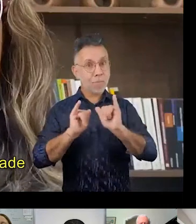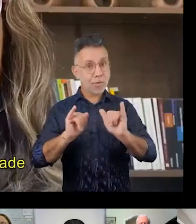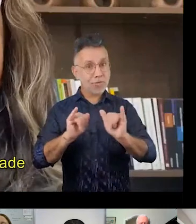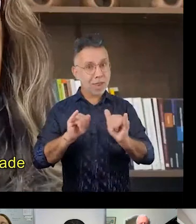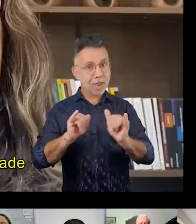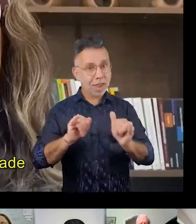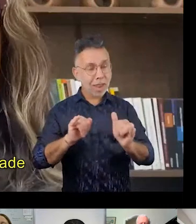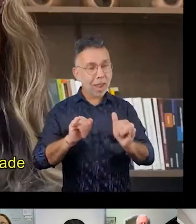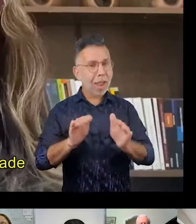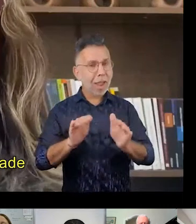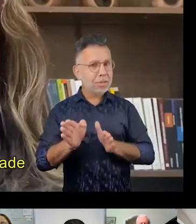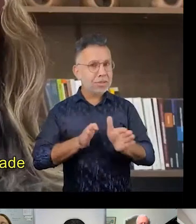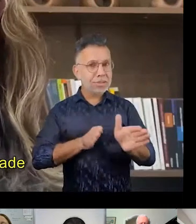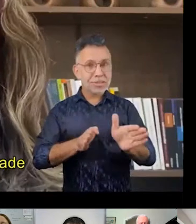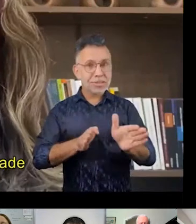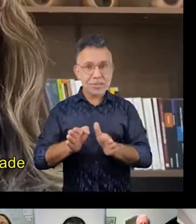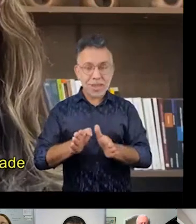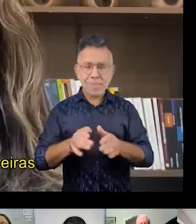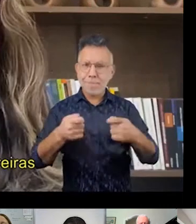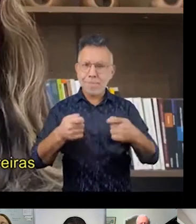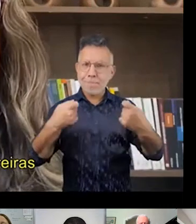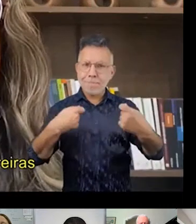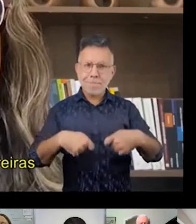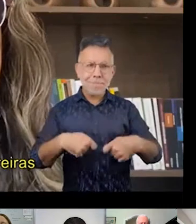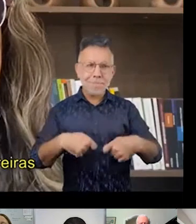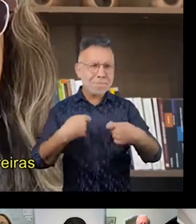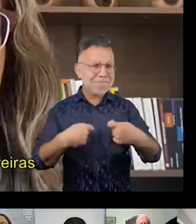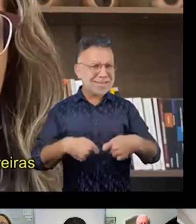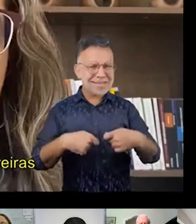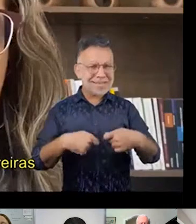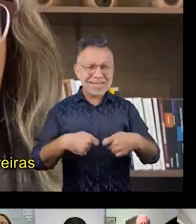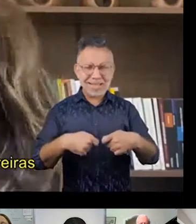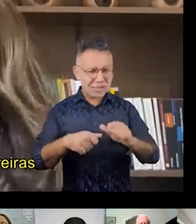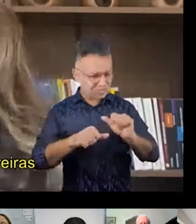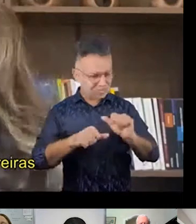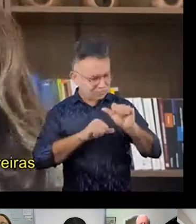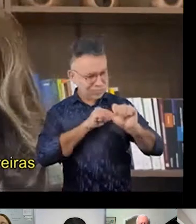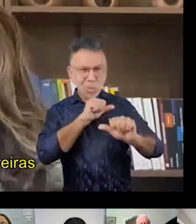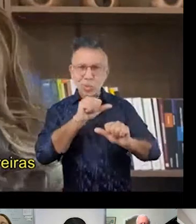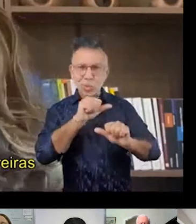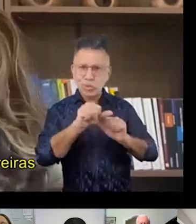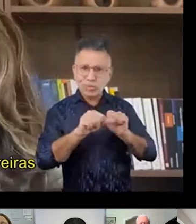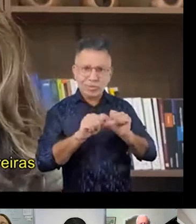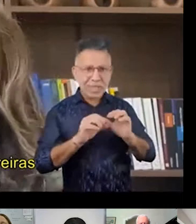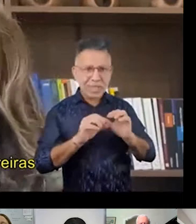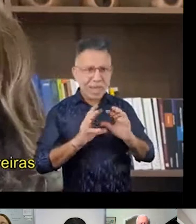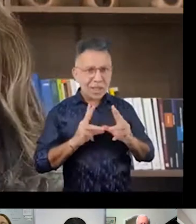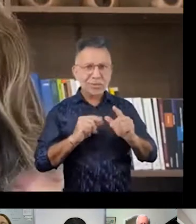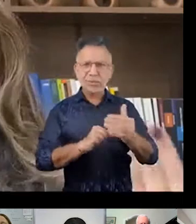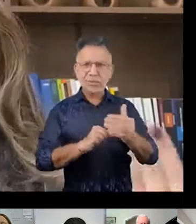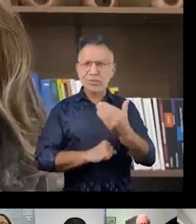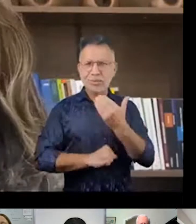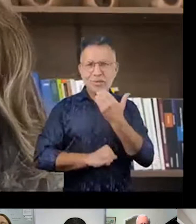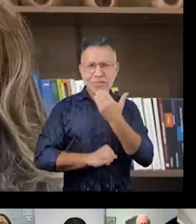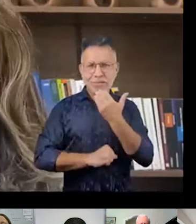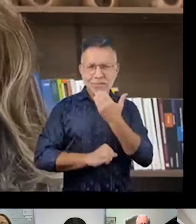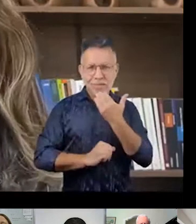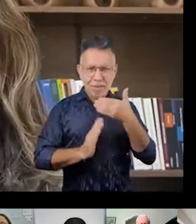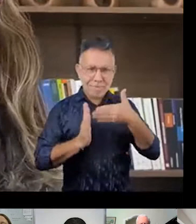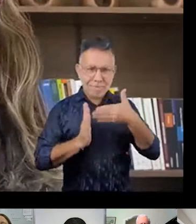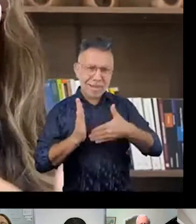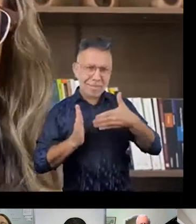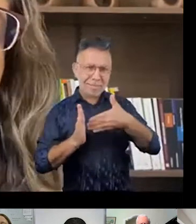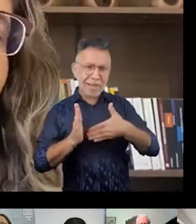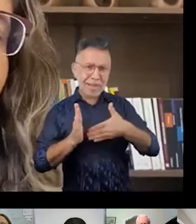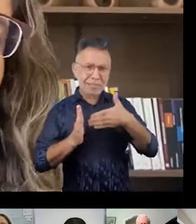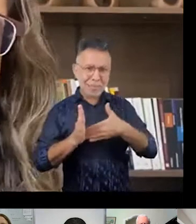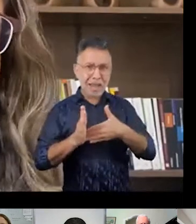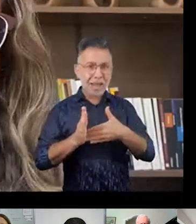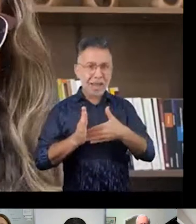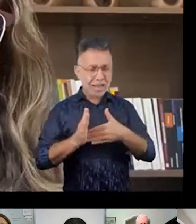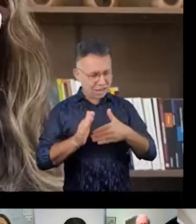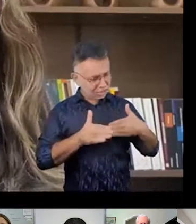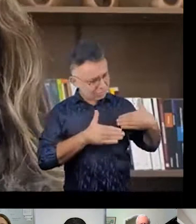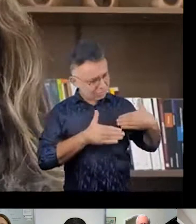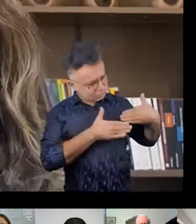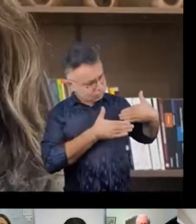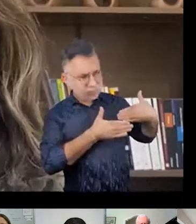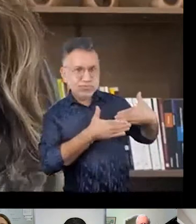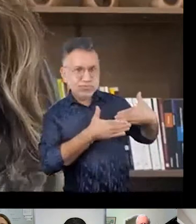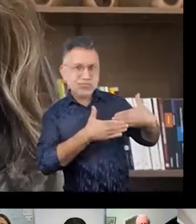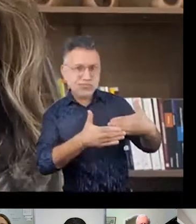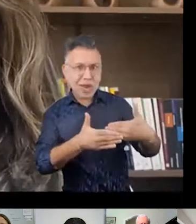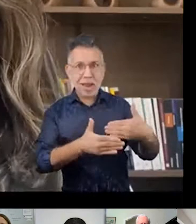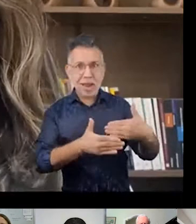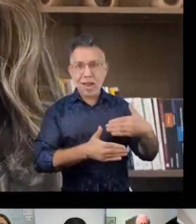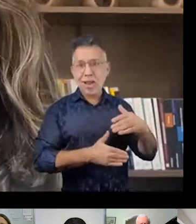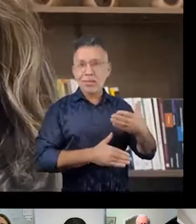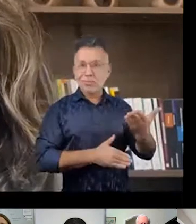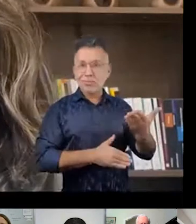Para promover a acessibilidade, é preciso romper com as barreiras que foram construídas durante a